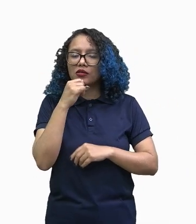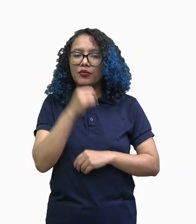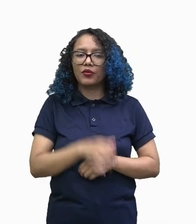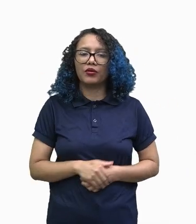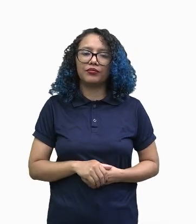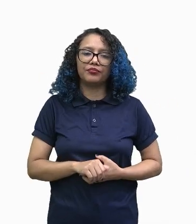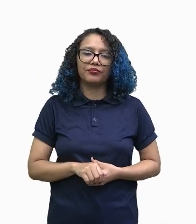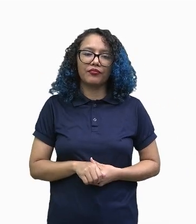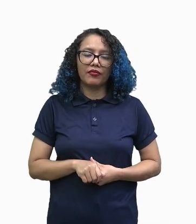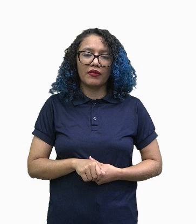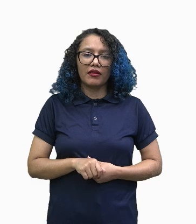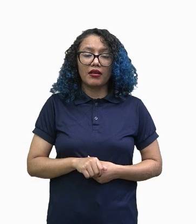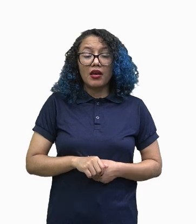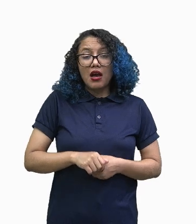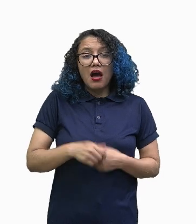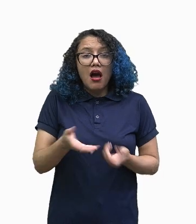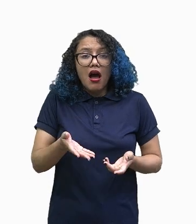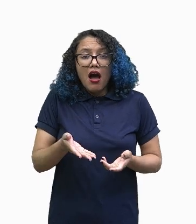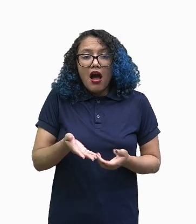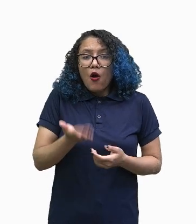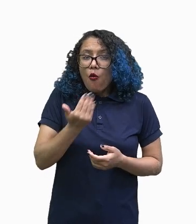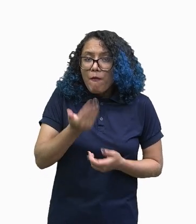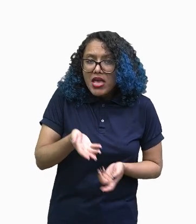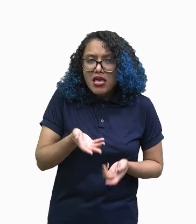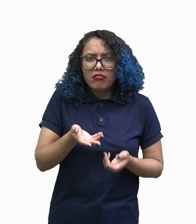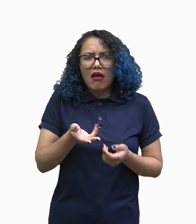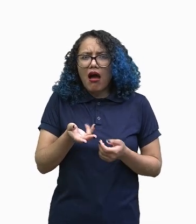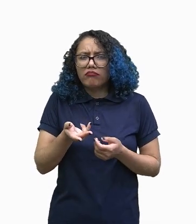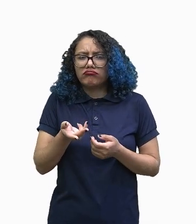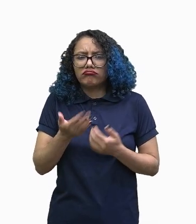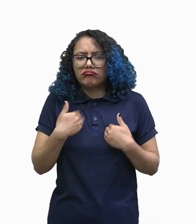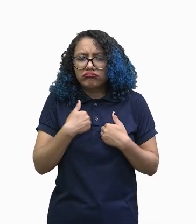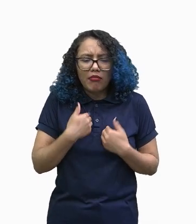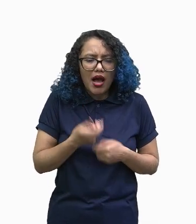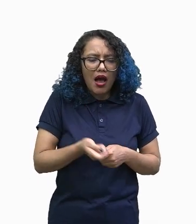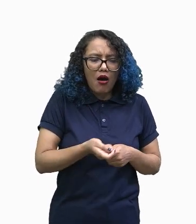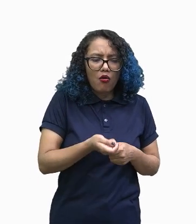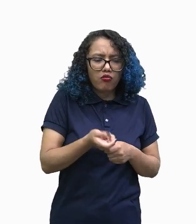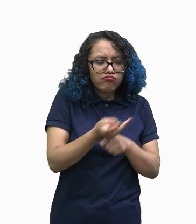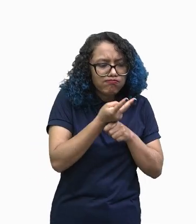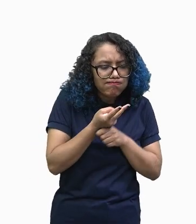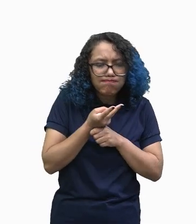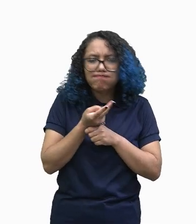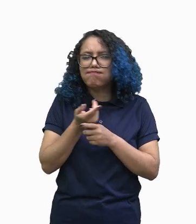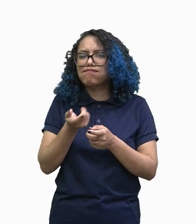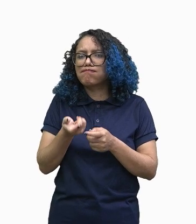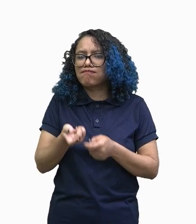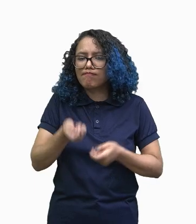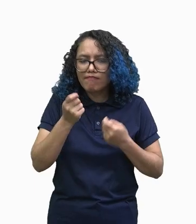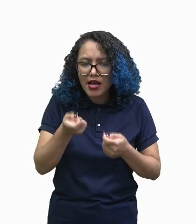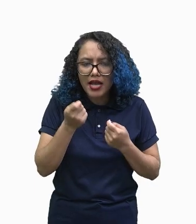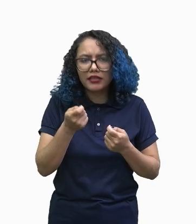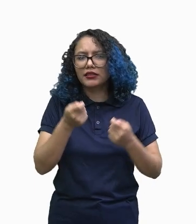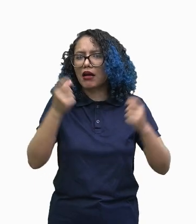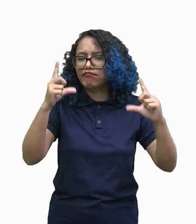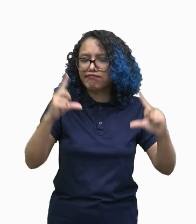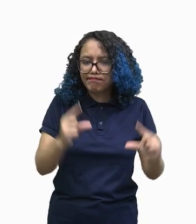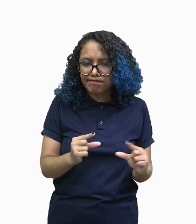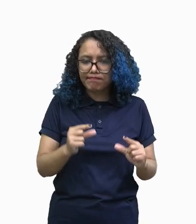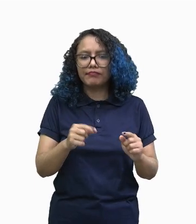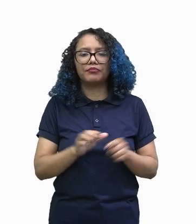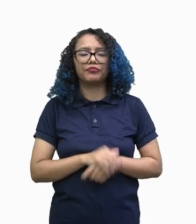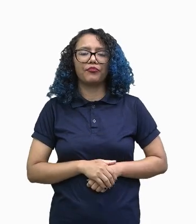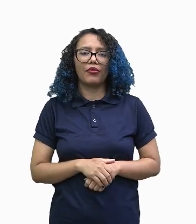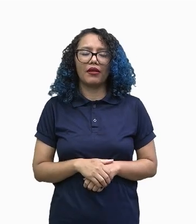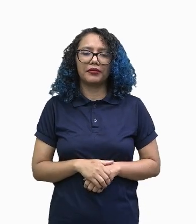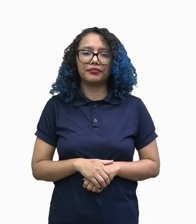eles pescam, né, o que eles caçam, e aumentando os conflitos fundiários, tá? Isso